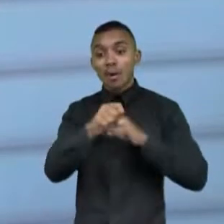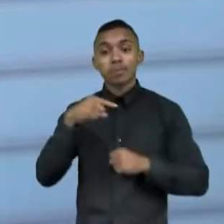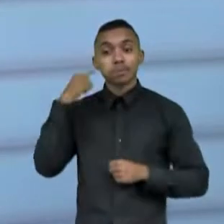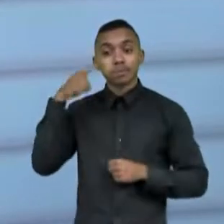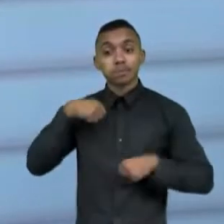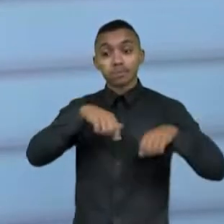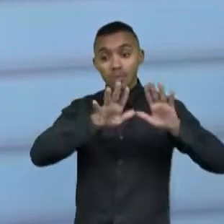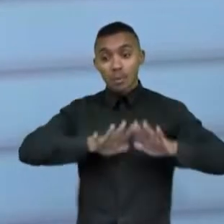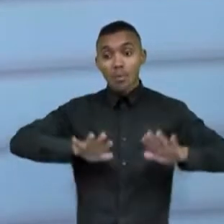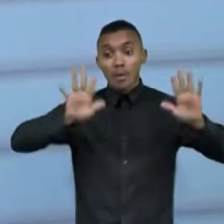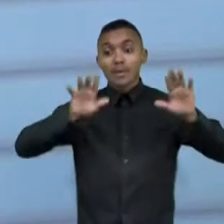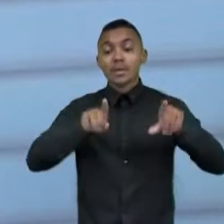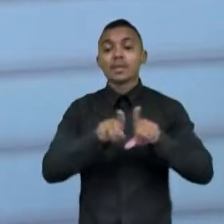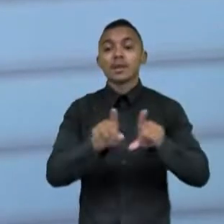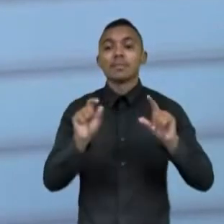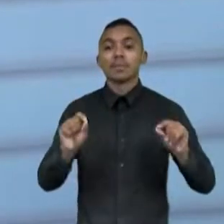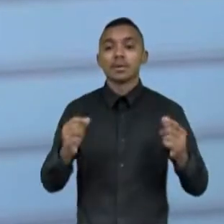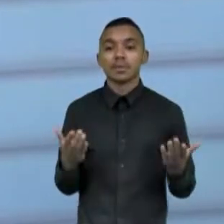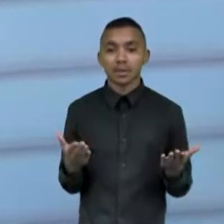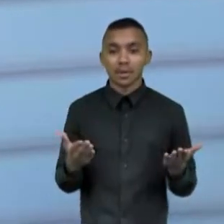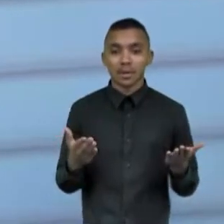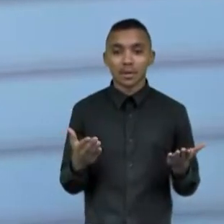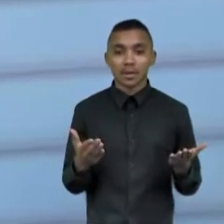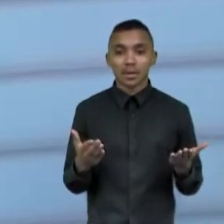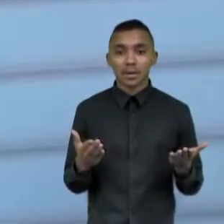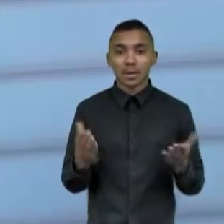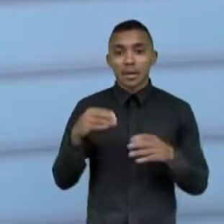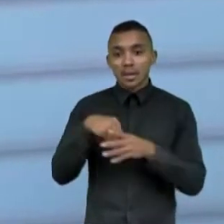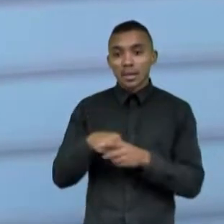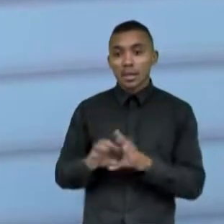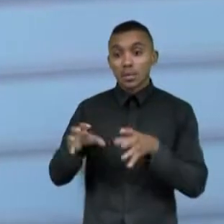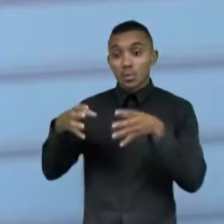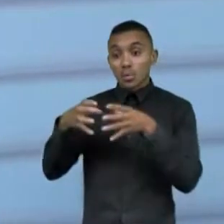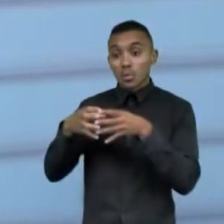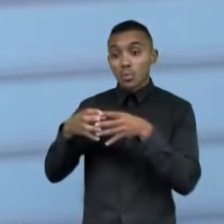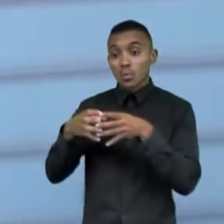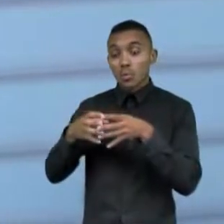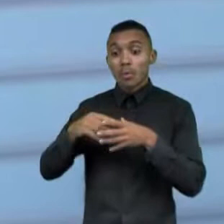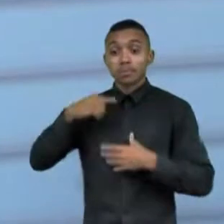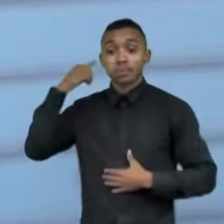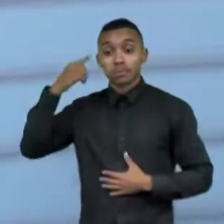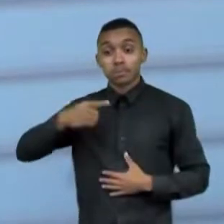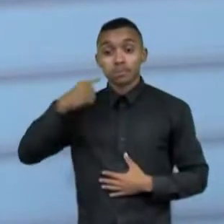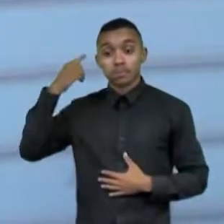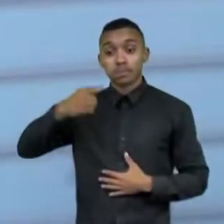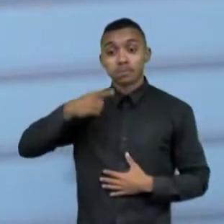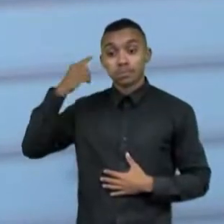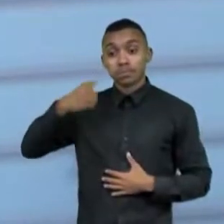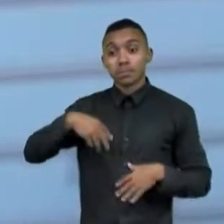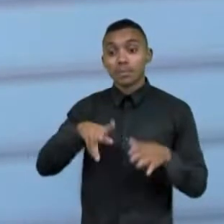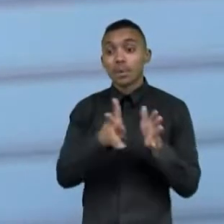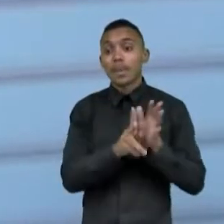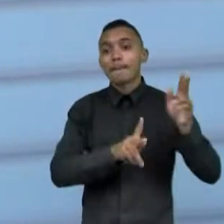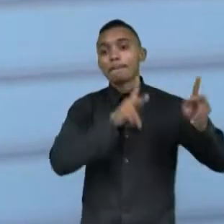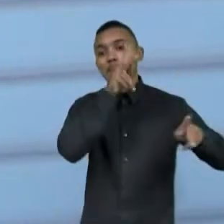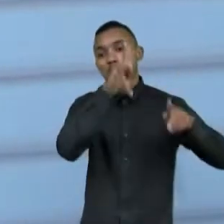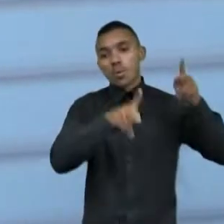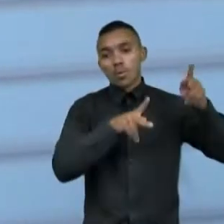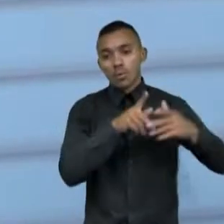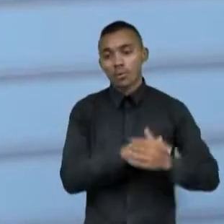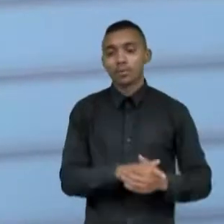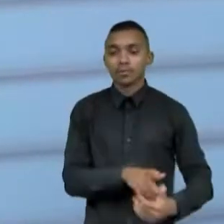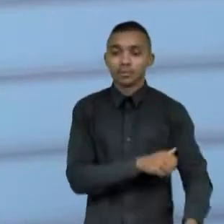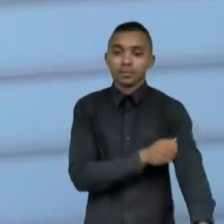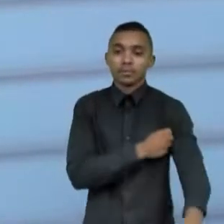Ceará, e também integra a Rede Nacional de Advogados e Advogados, Advogadas e Advogados Populares. Também